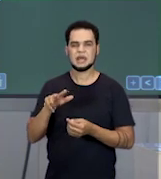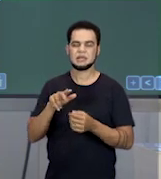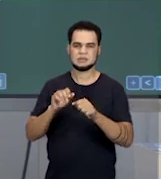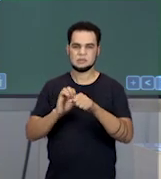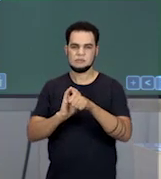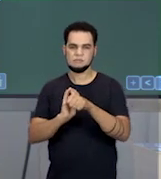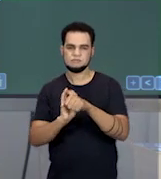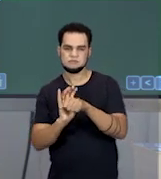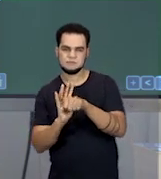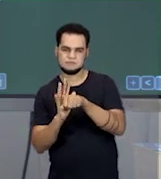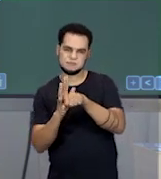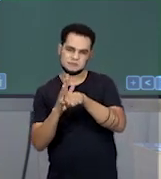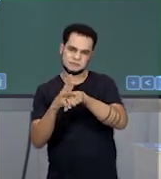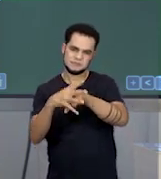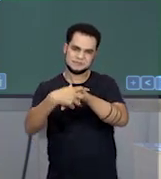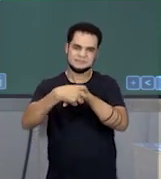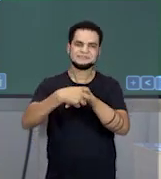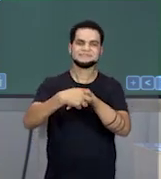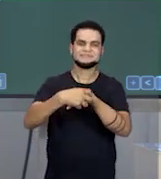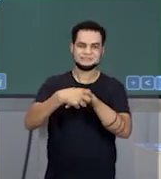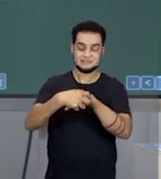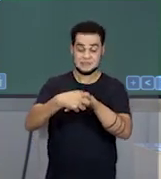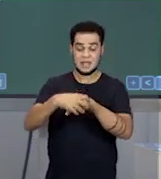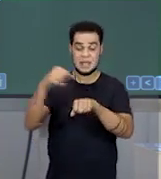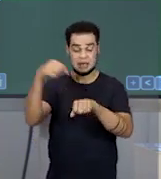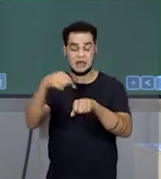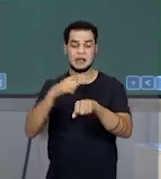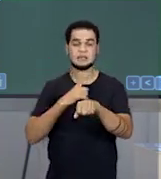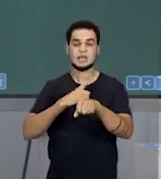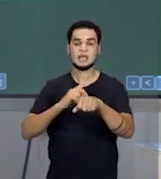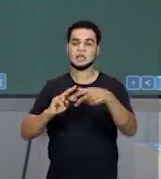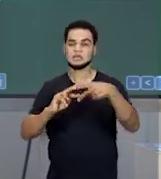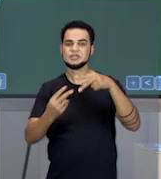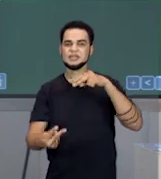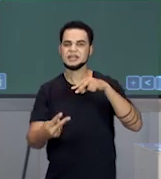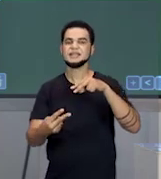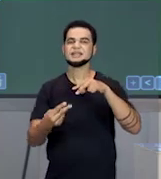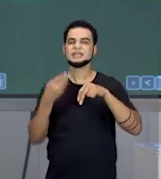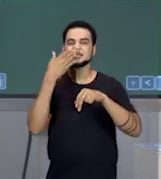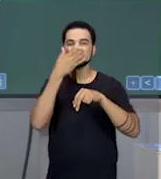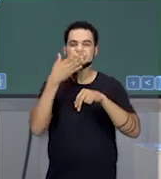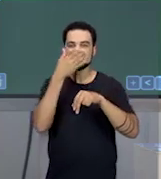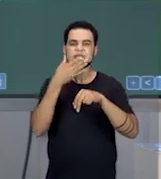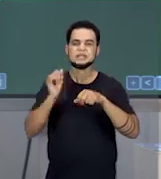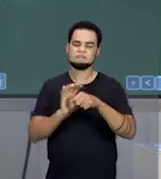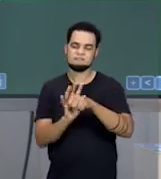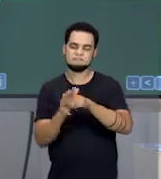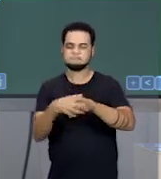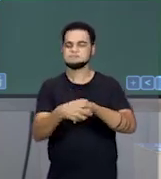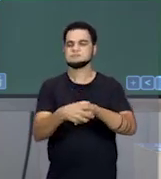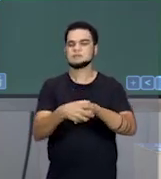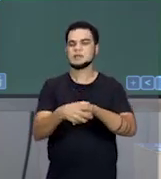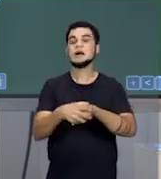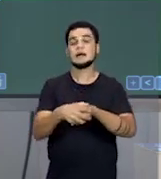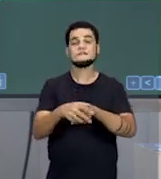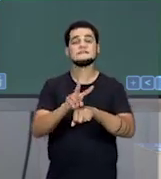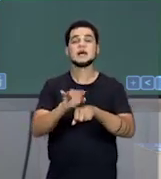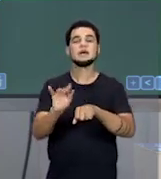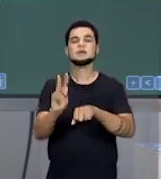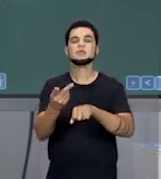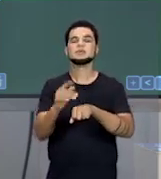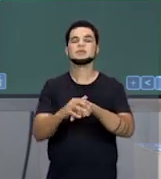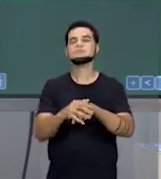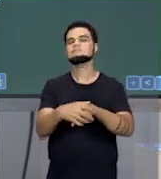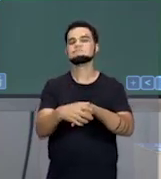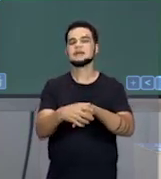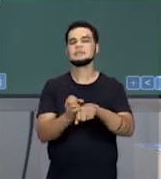plasmídio contendo gene da insulina. Feito isso, então, ela vai se reproduzir. É a mesma coisa que nós falamos